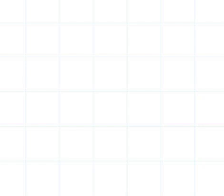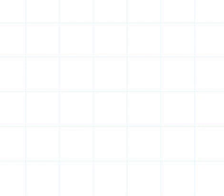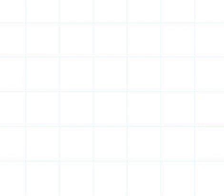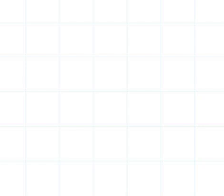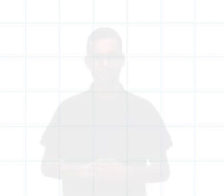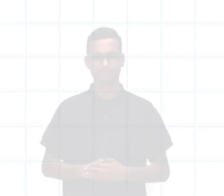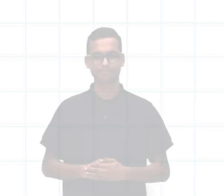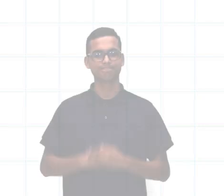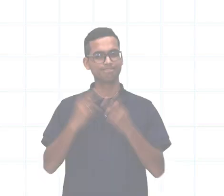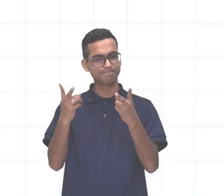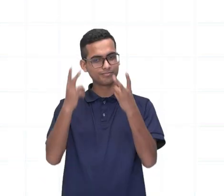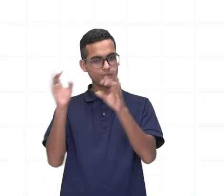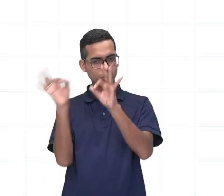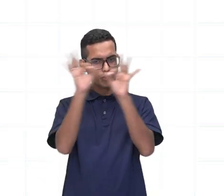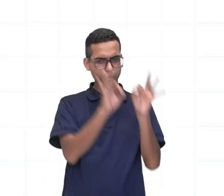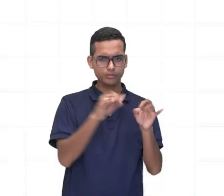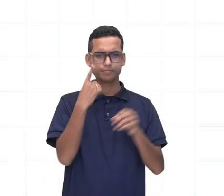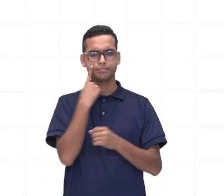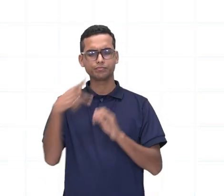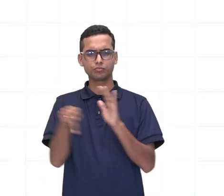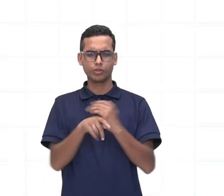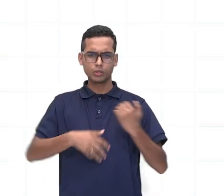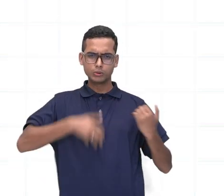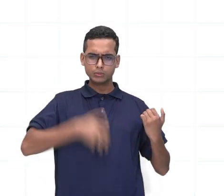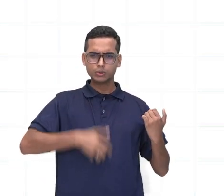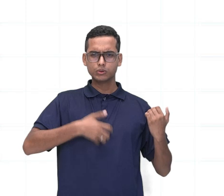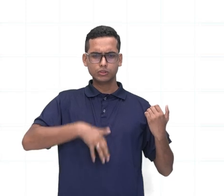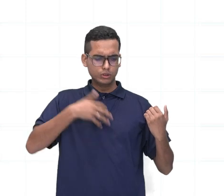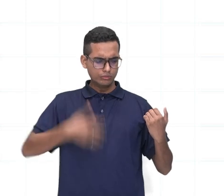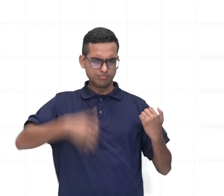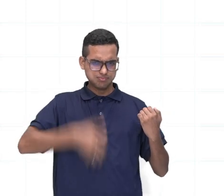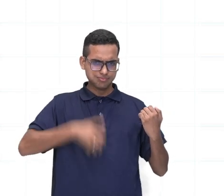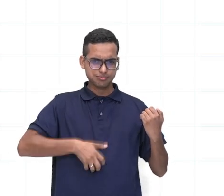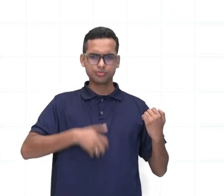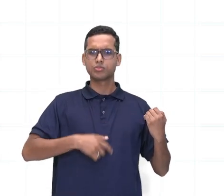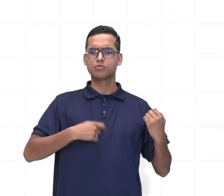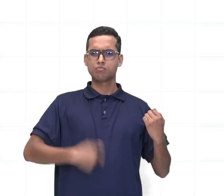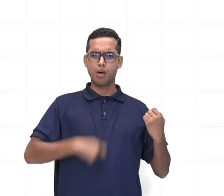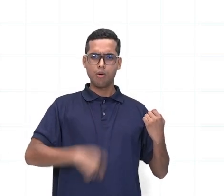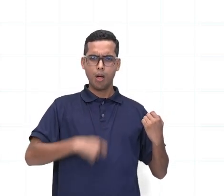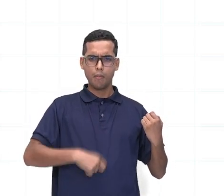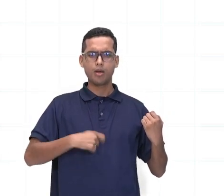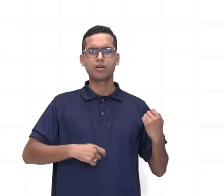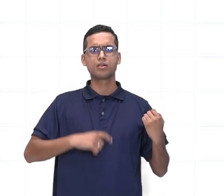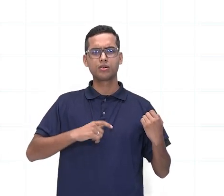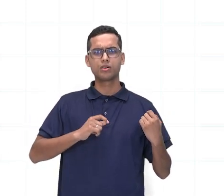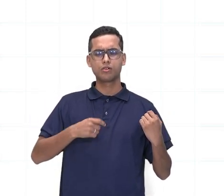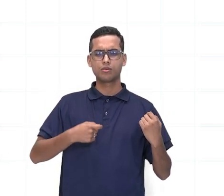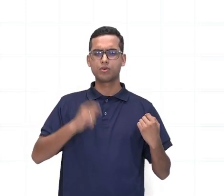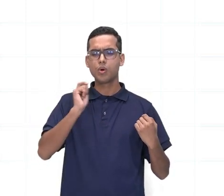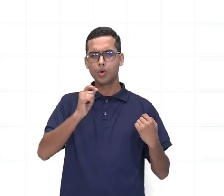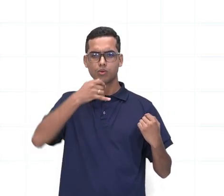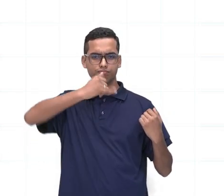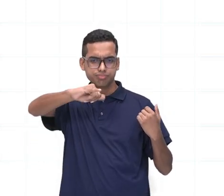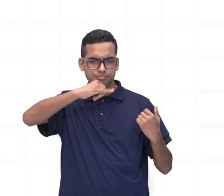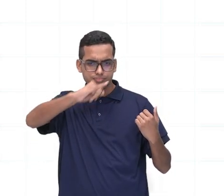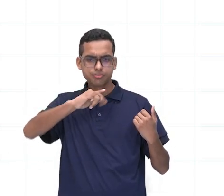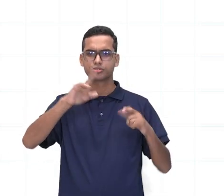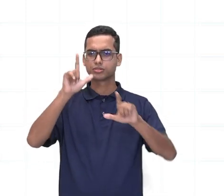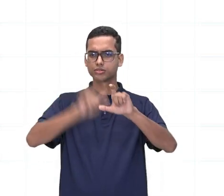Então, perceberam aí o som da guitarra elétrica? Então, esses instrumentos, eles dependem do quê? Da energia